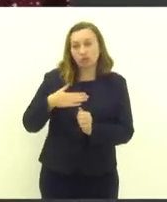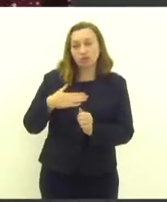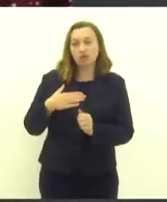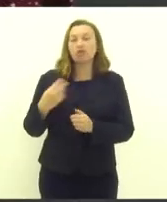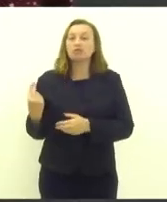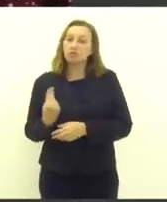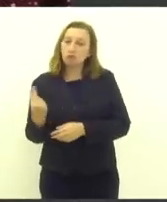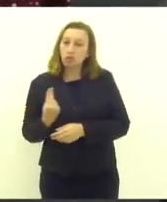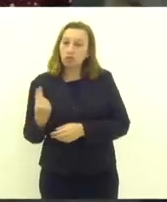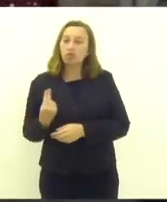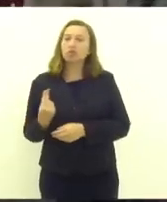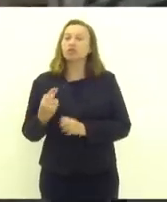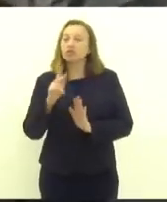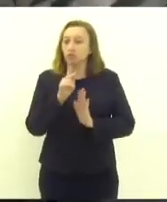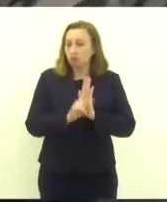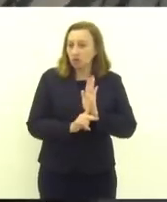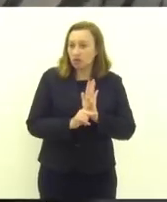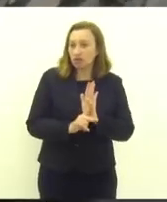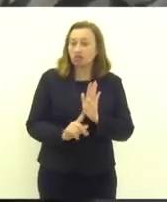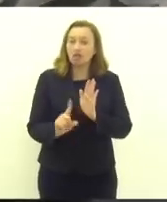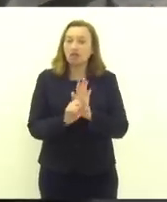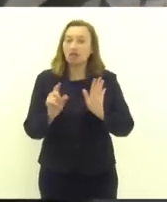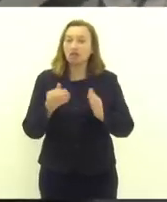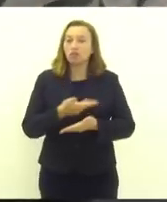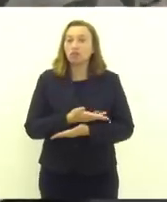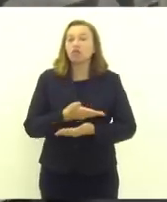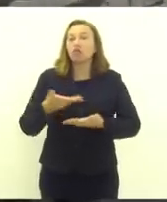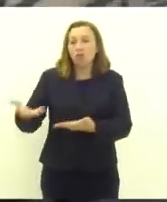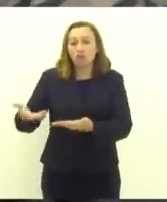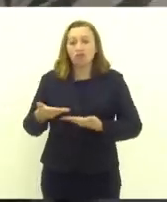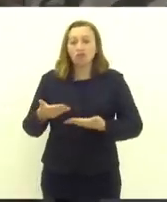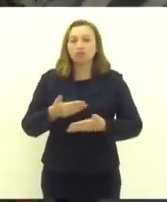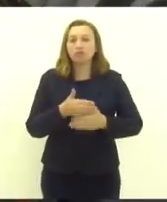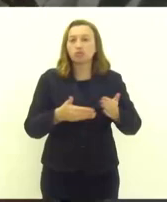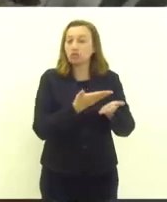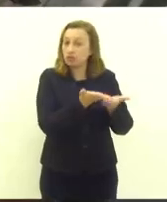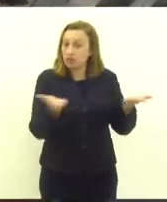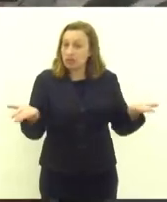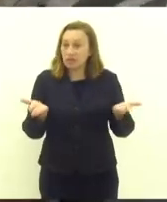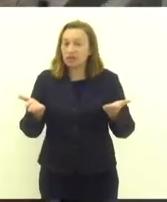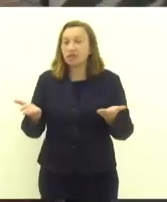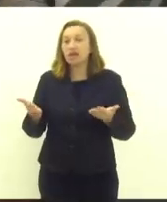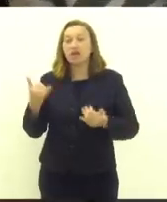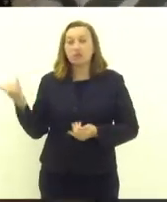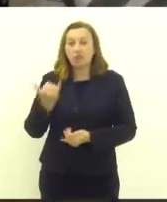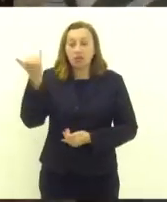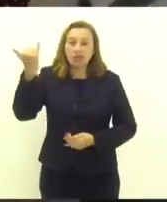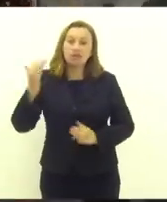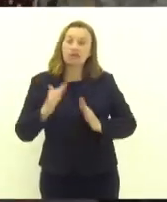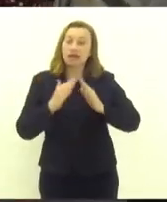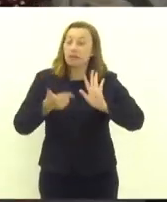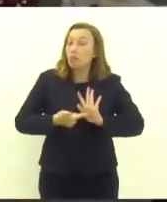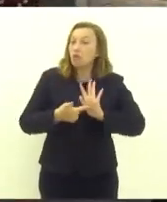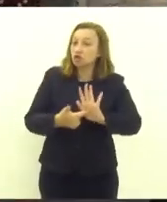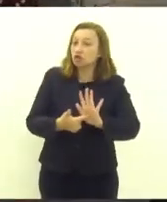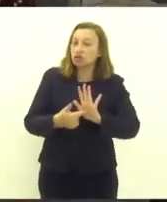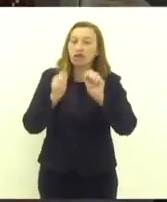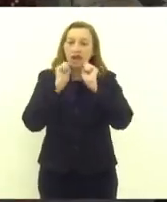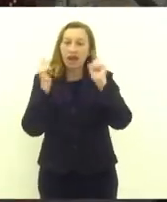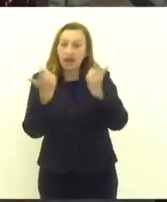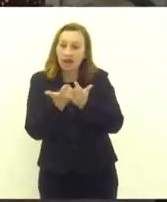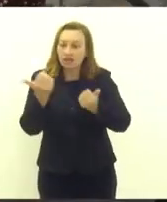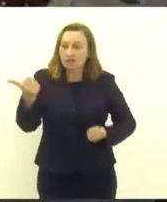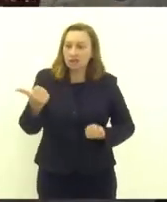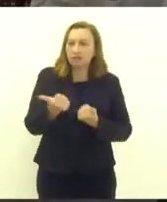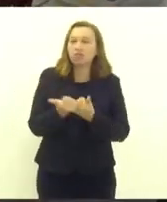co-autores e com a autoras desse processo de lei estão todos convidados Eu acho que isso é um gesto importante dessa casa mostrando que alerj